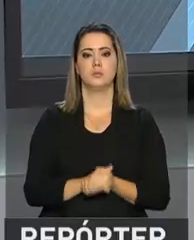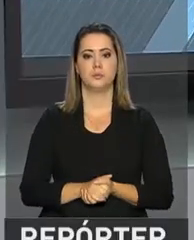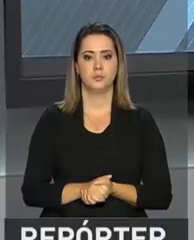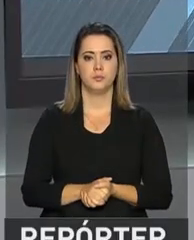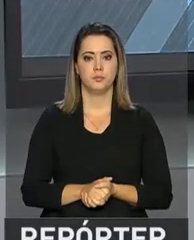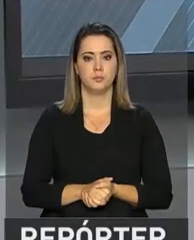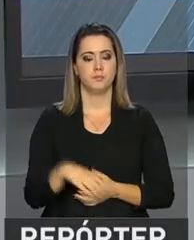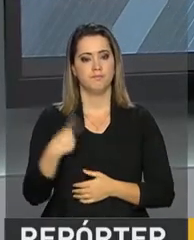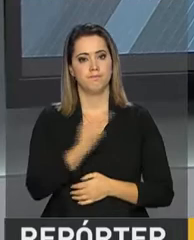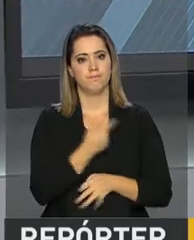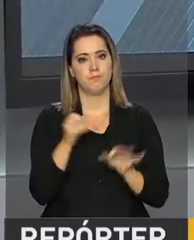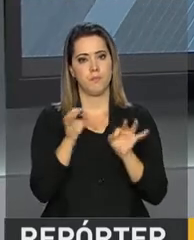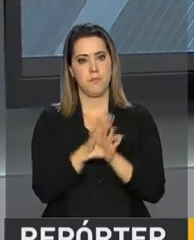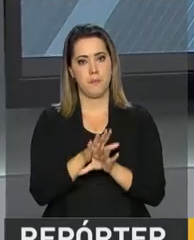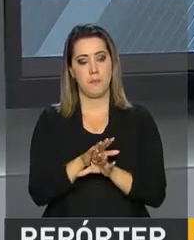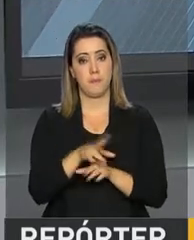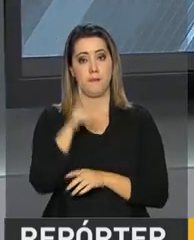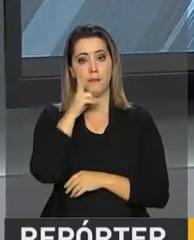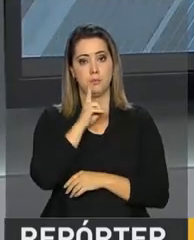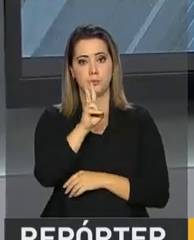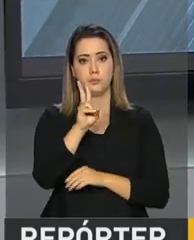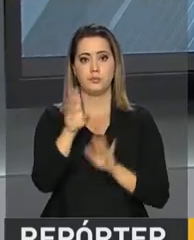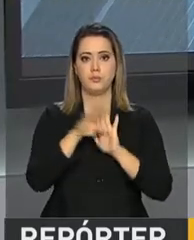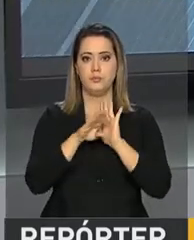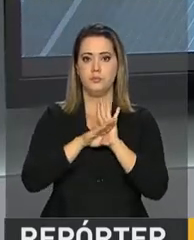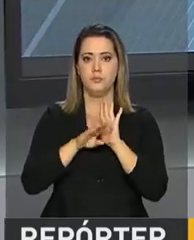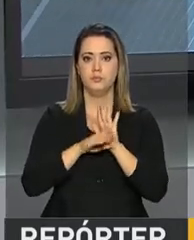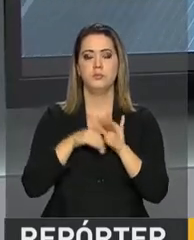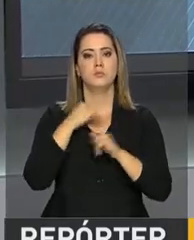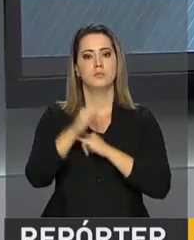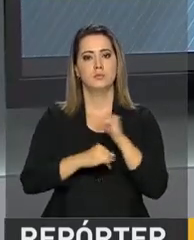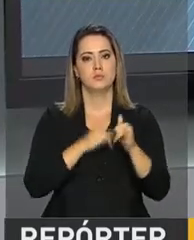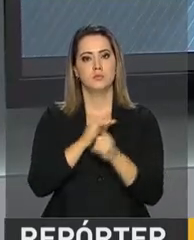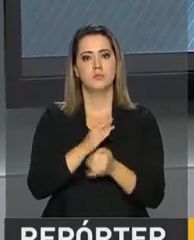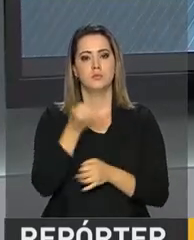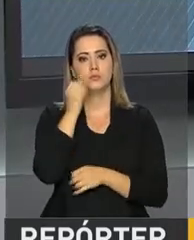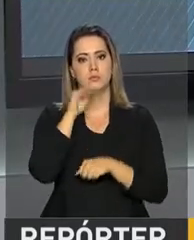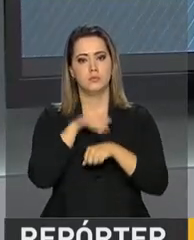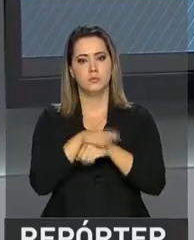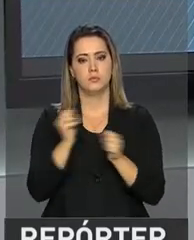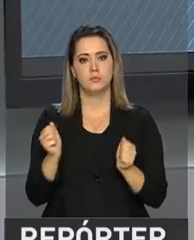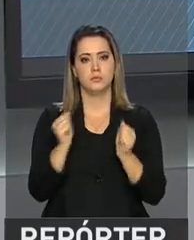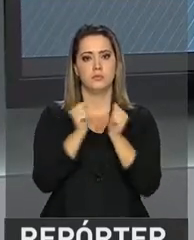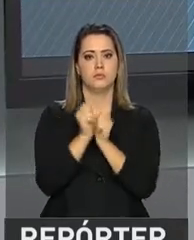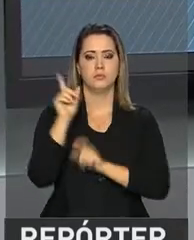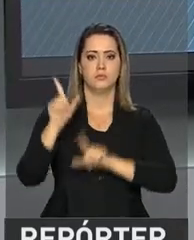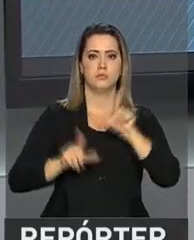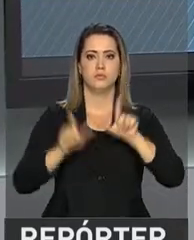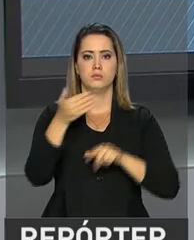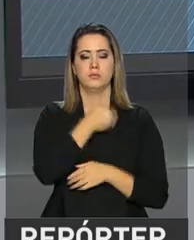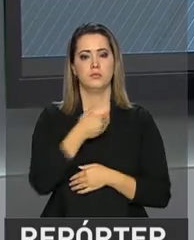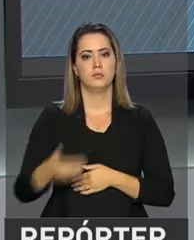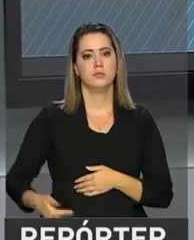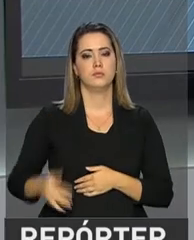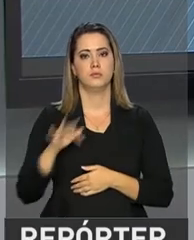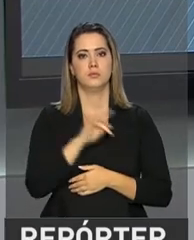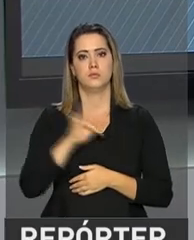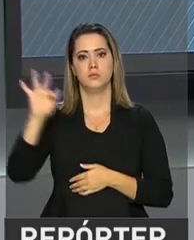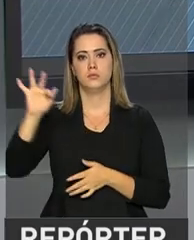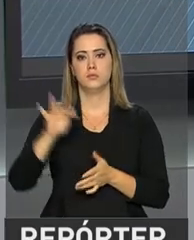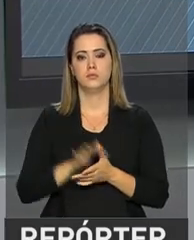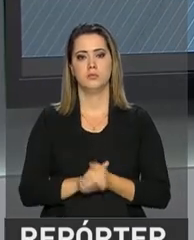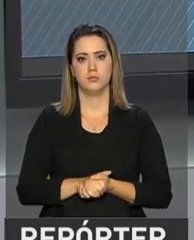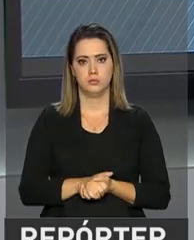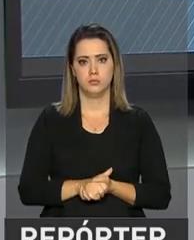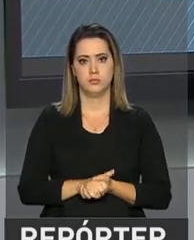nós ficamos por aqui acompanhe nossa programação também na internet uma boa noite pra você e continue com a gente na nbr a tv